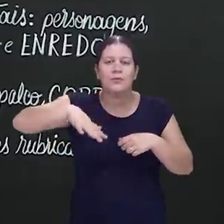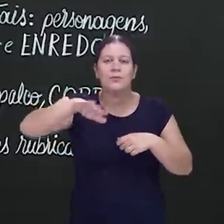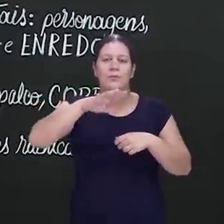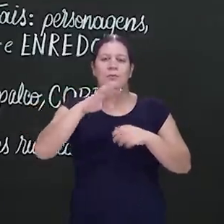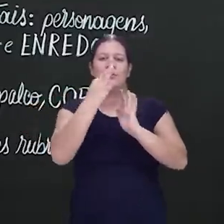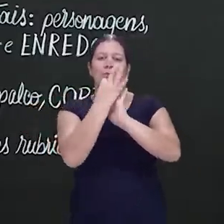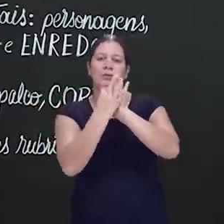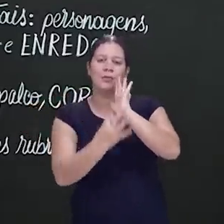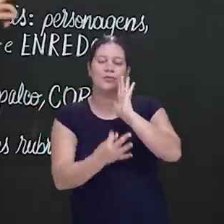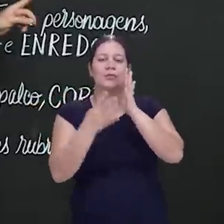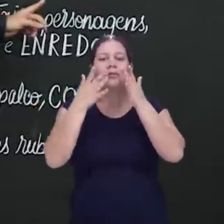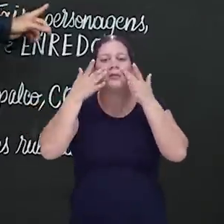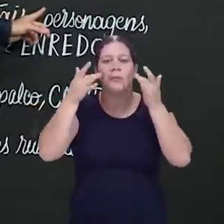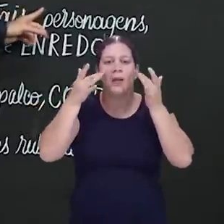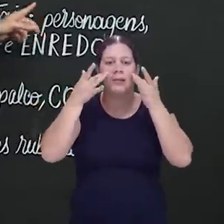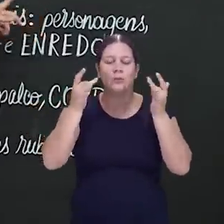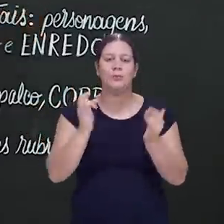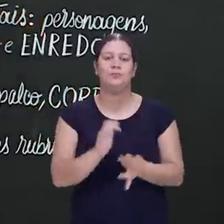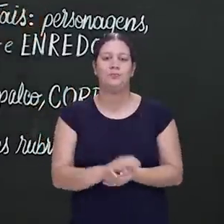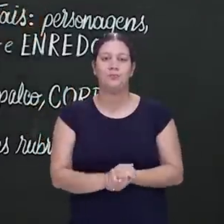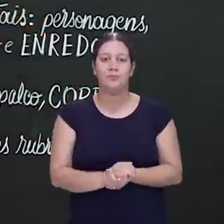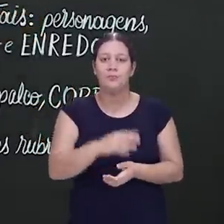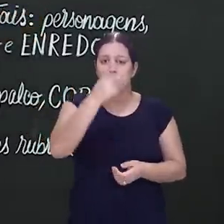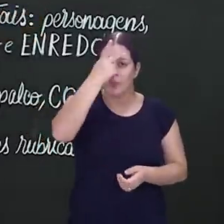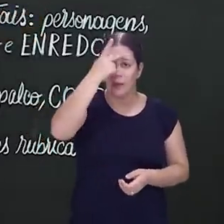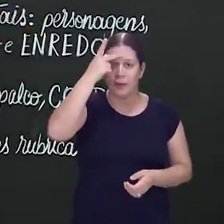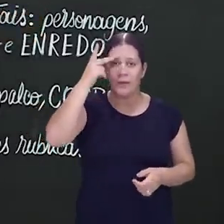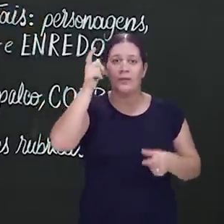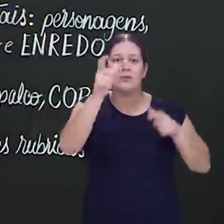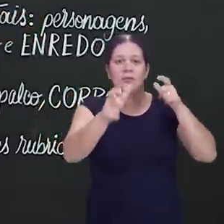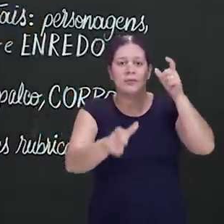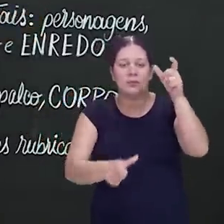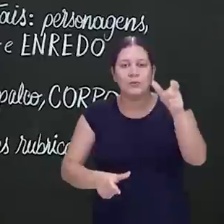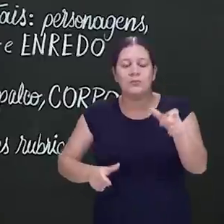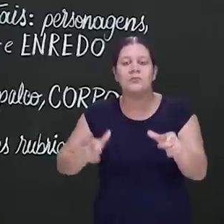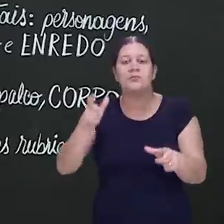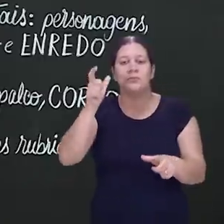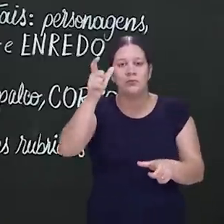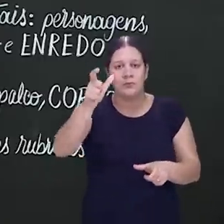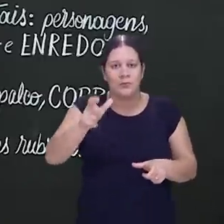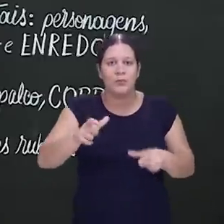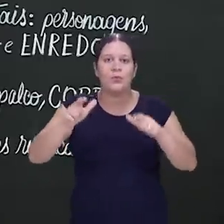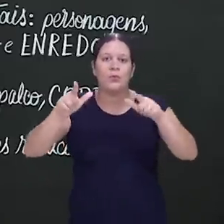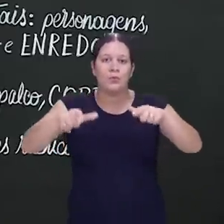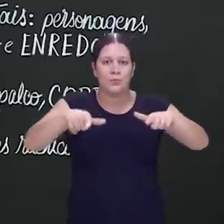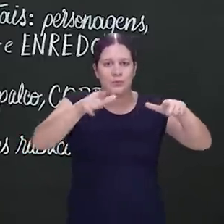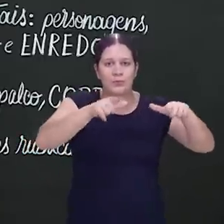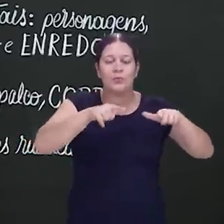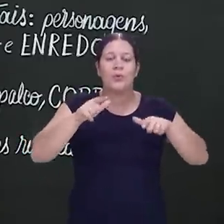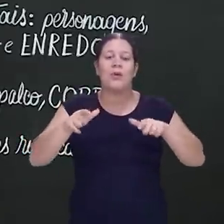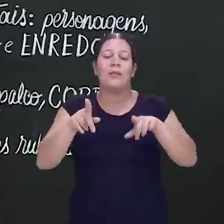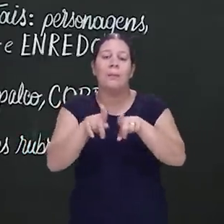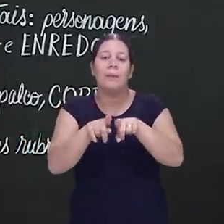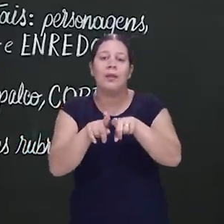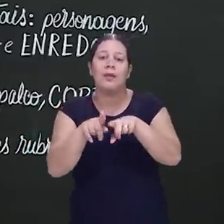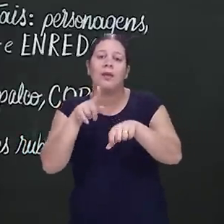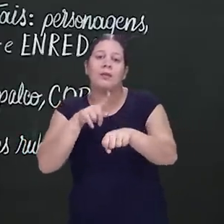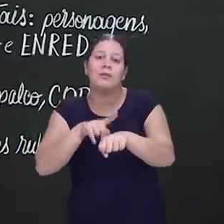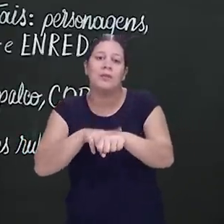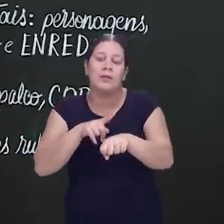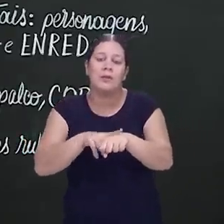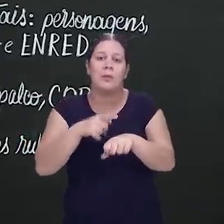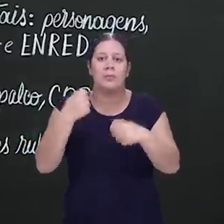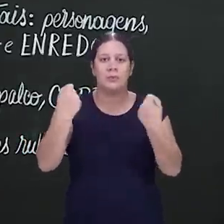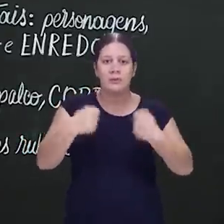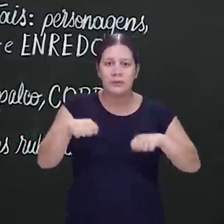gênero texto dramático. Os personagens estão em um dado espaço e em um dado tempo. Eu preciso